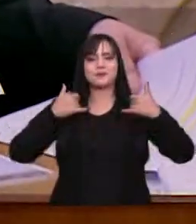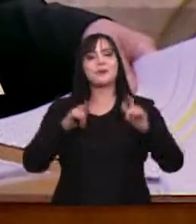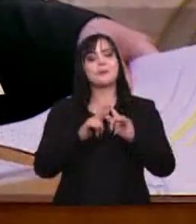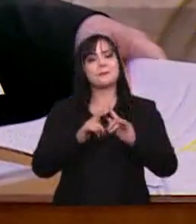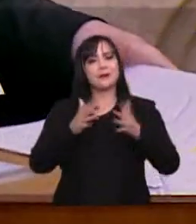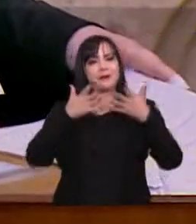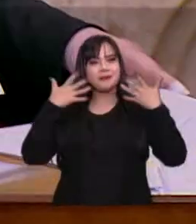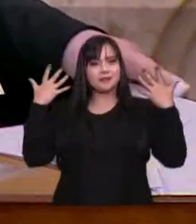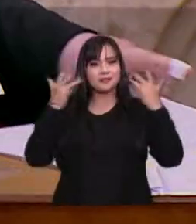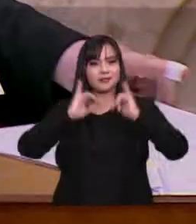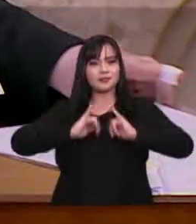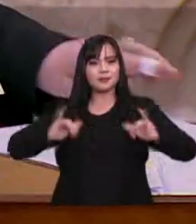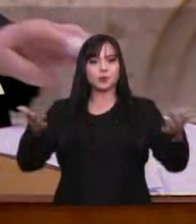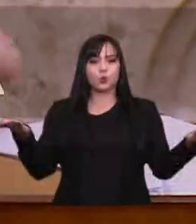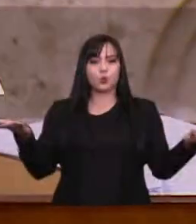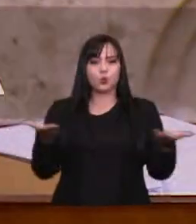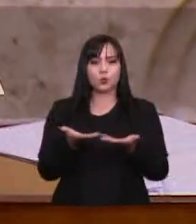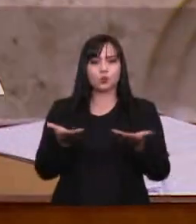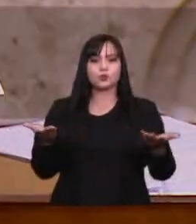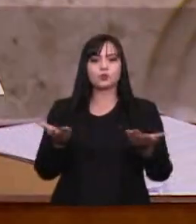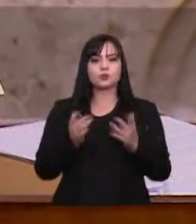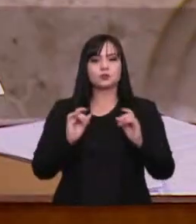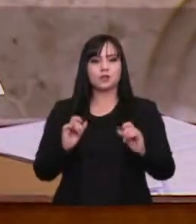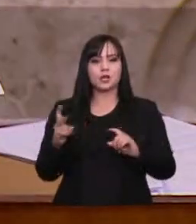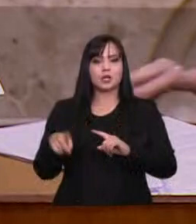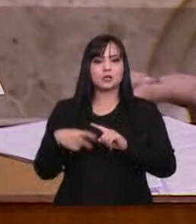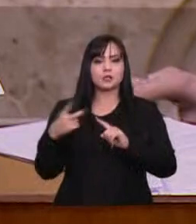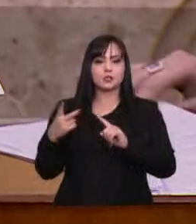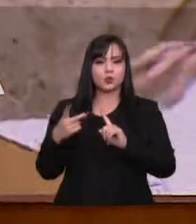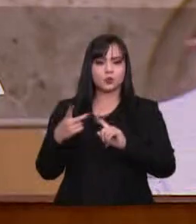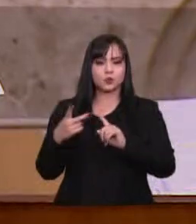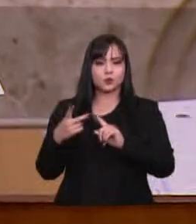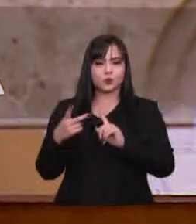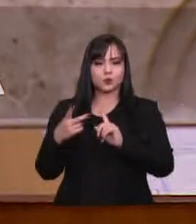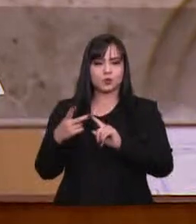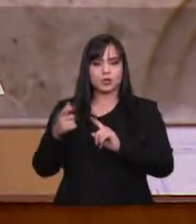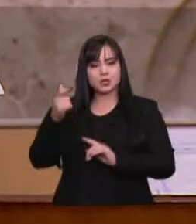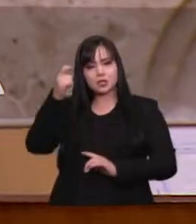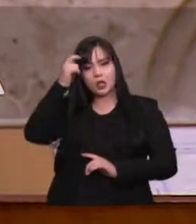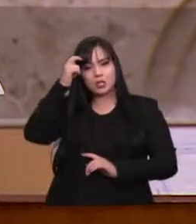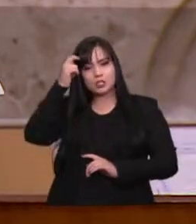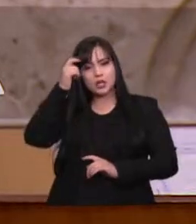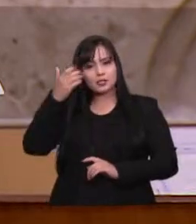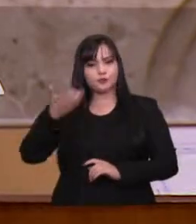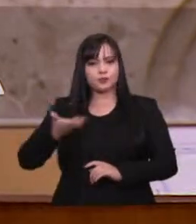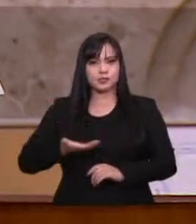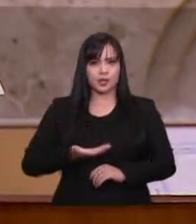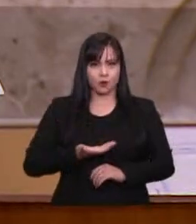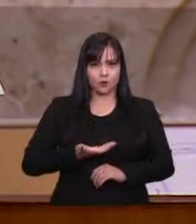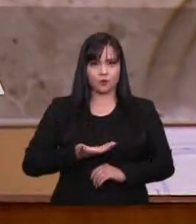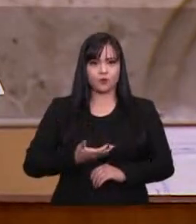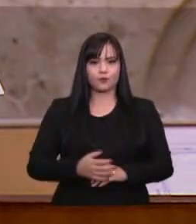diz com lançamento hoje da nossa segunda inteligência artificial